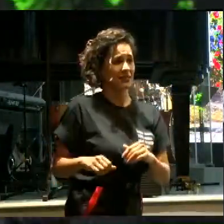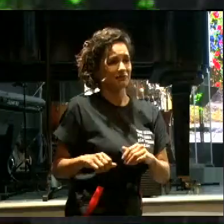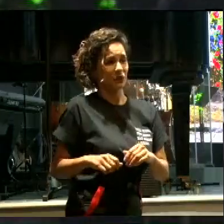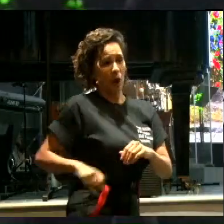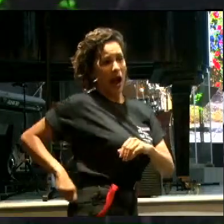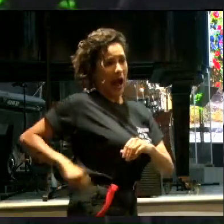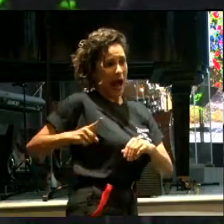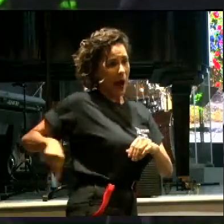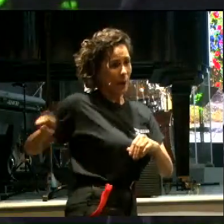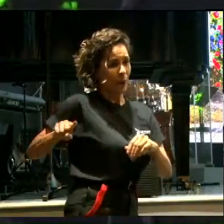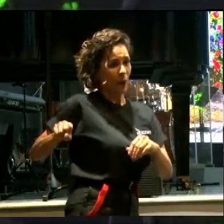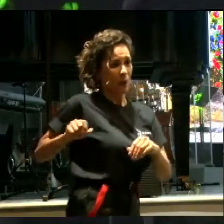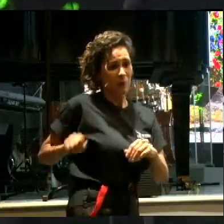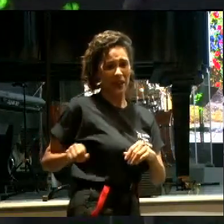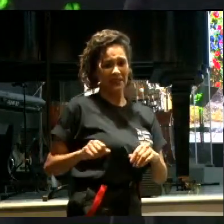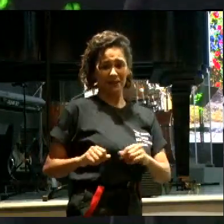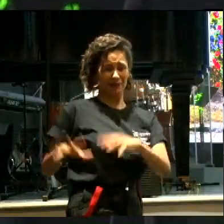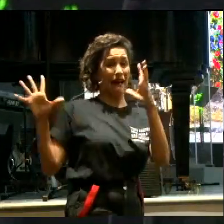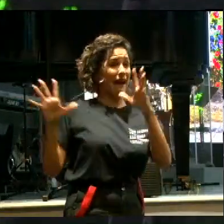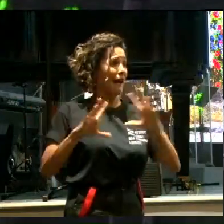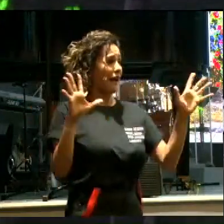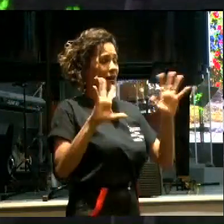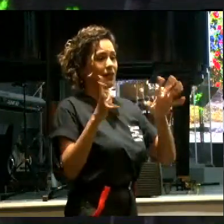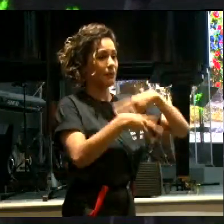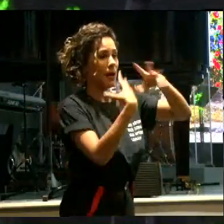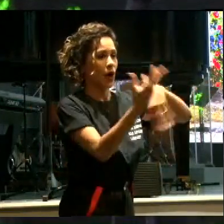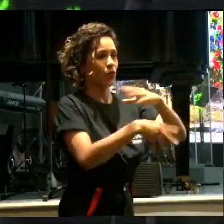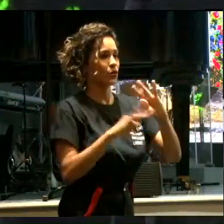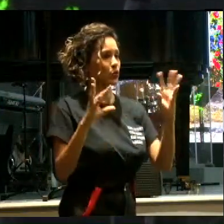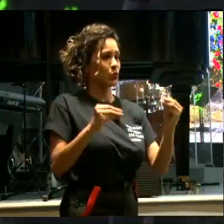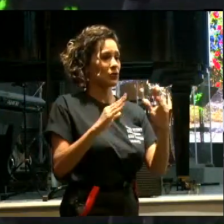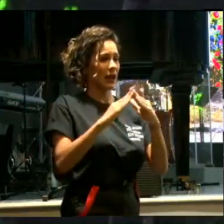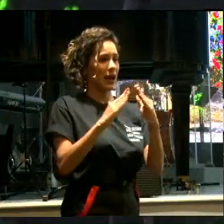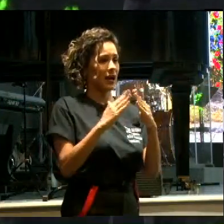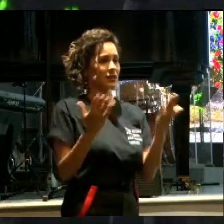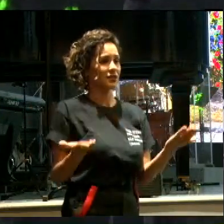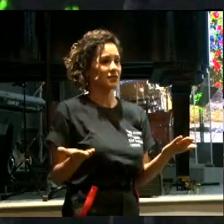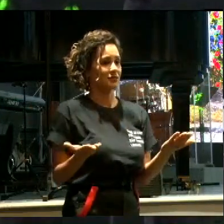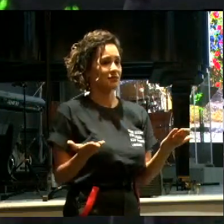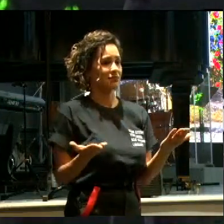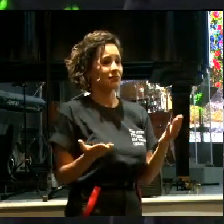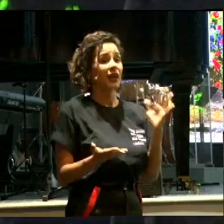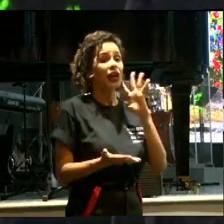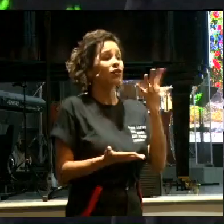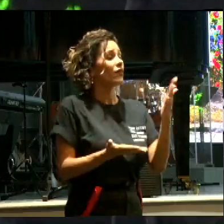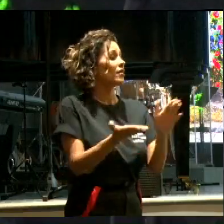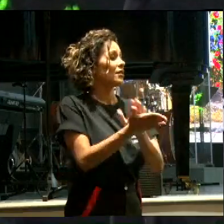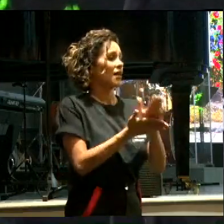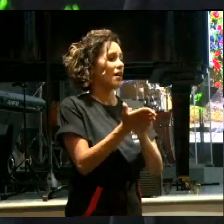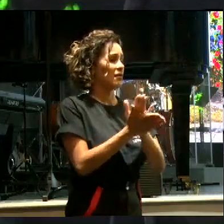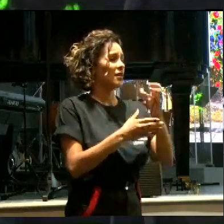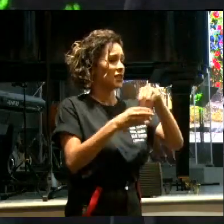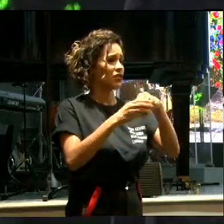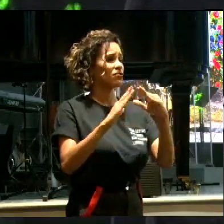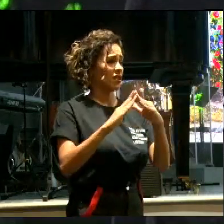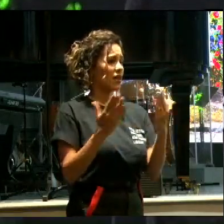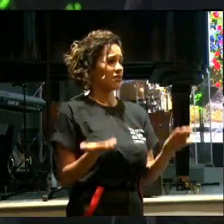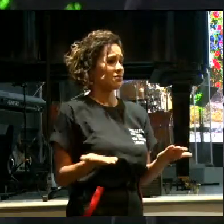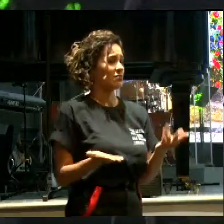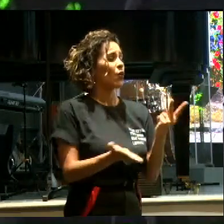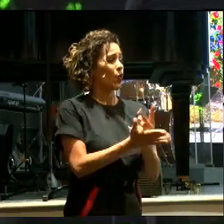uma desgraceira só. E resolve o quê? Nada. Você continua na